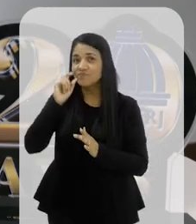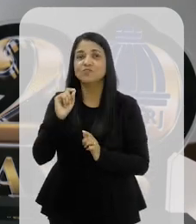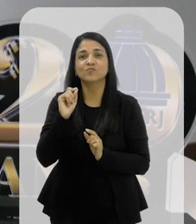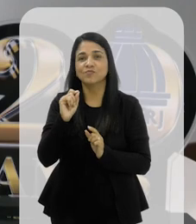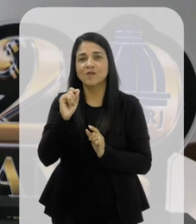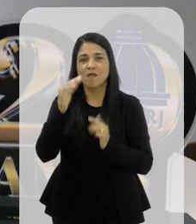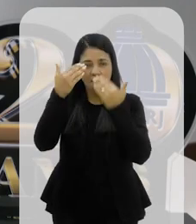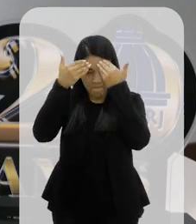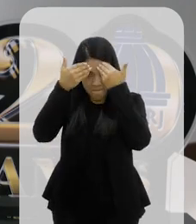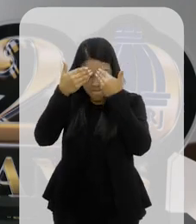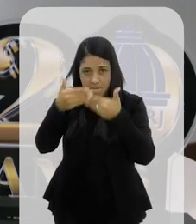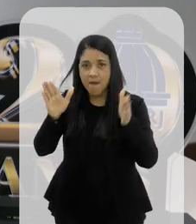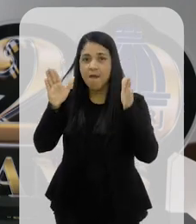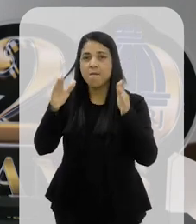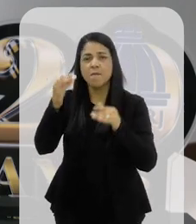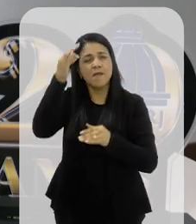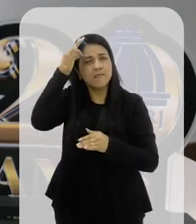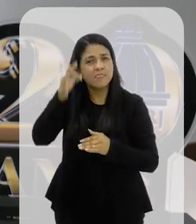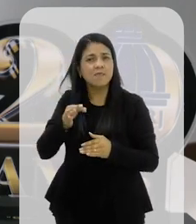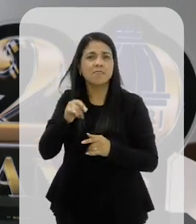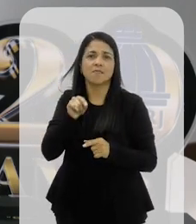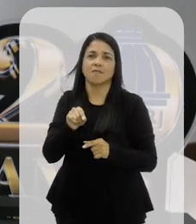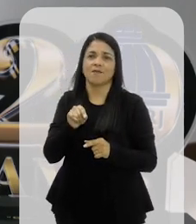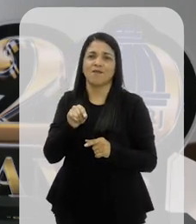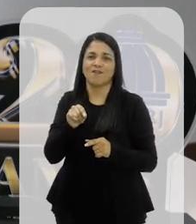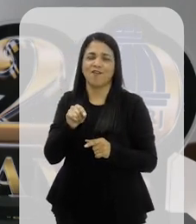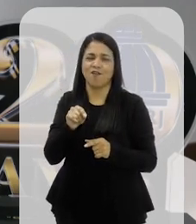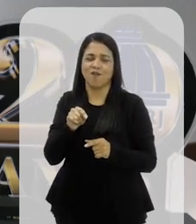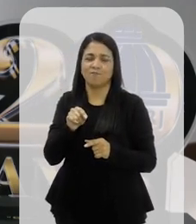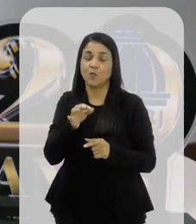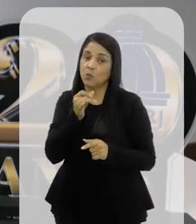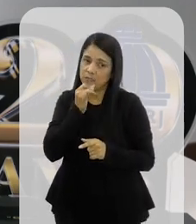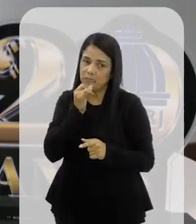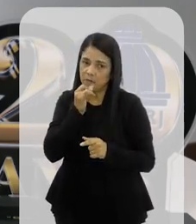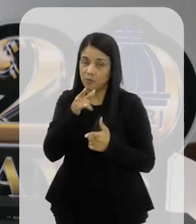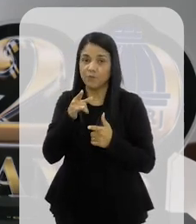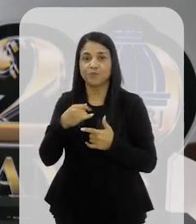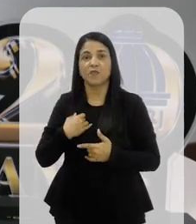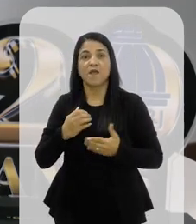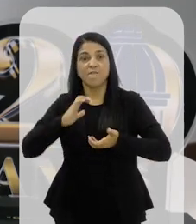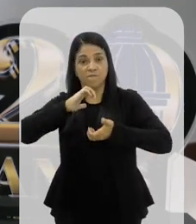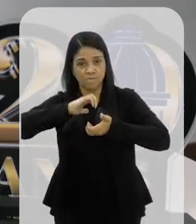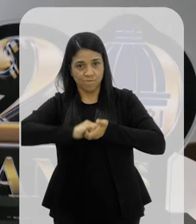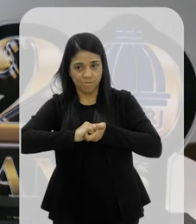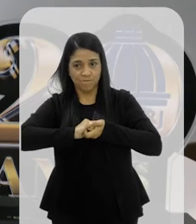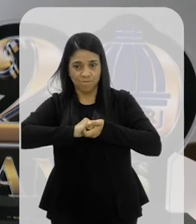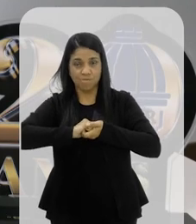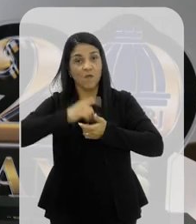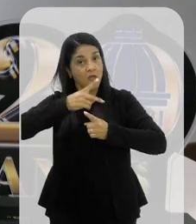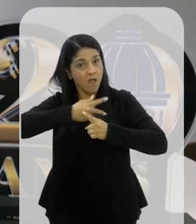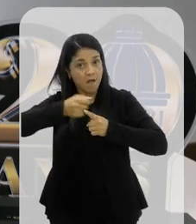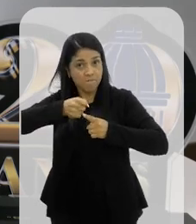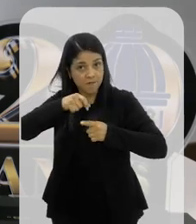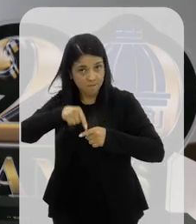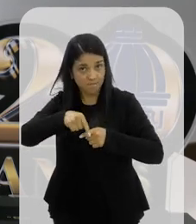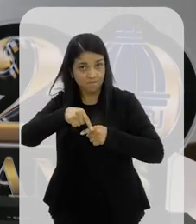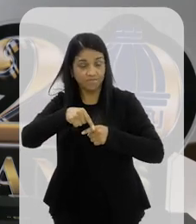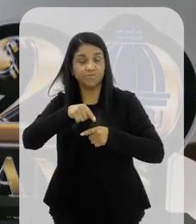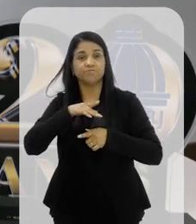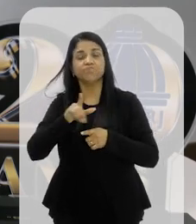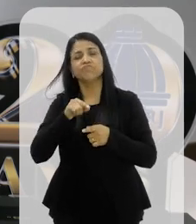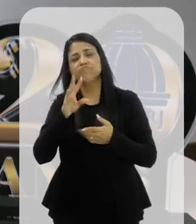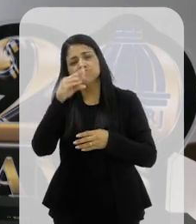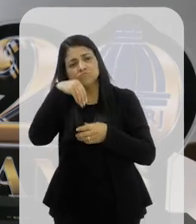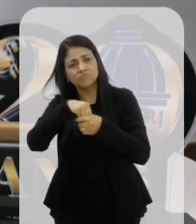é fundamental que você tenha essa mente aberta para entender Poxa vamos te citar um exemplo a Viradouro foi a grande campeã aí